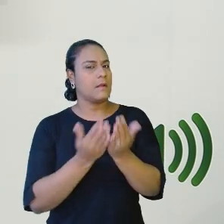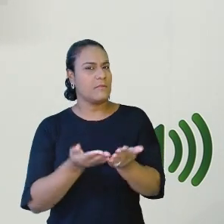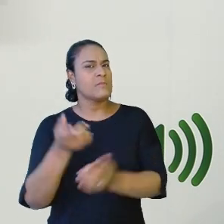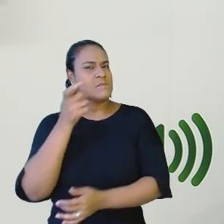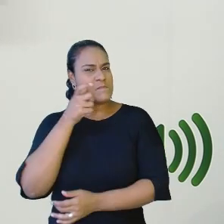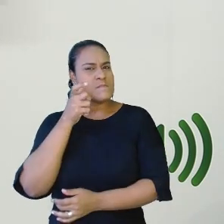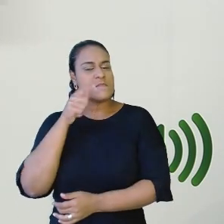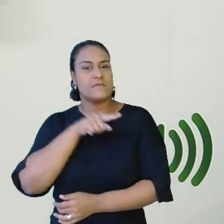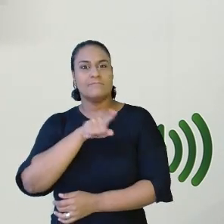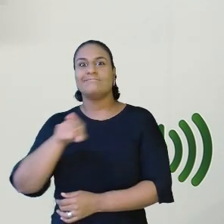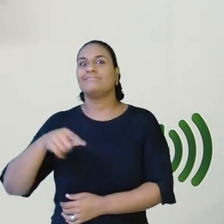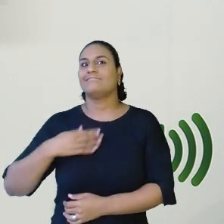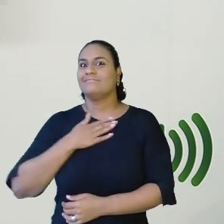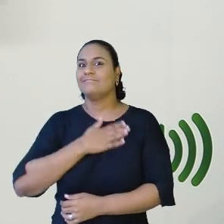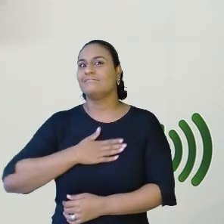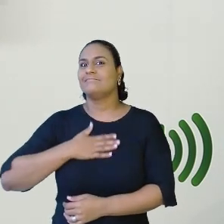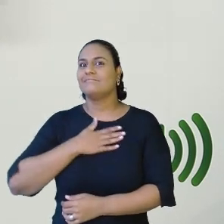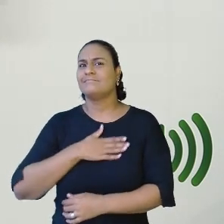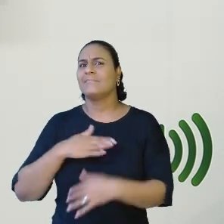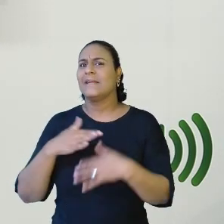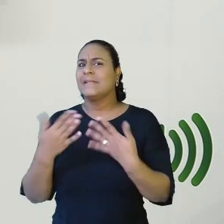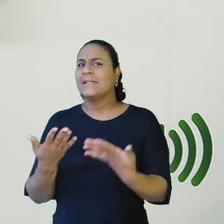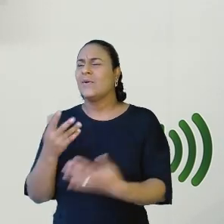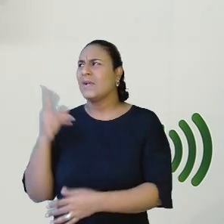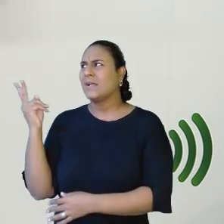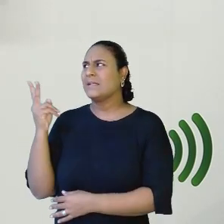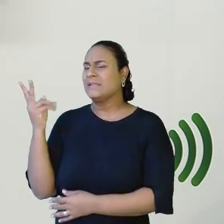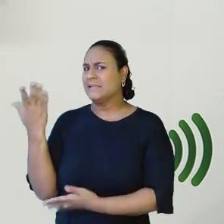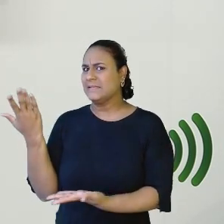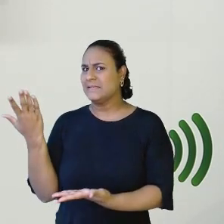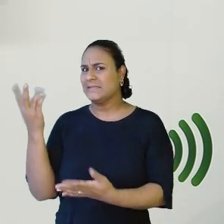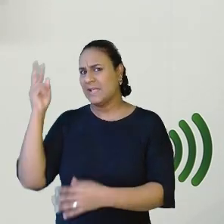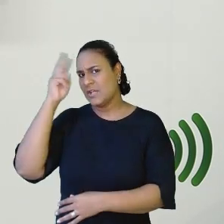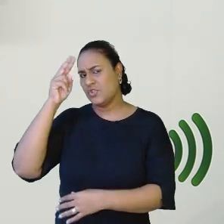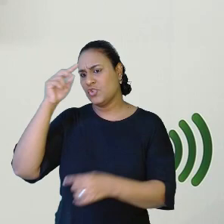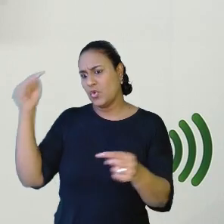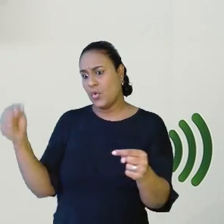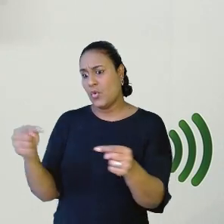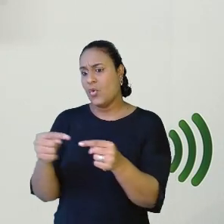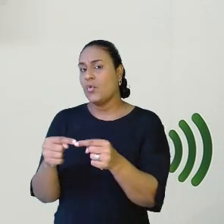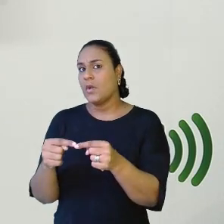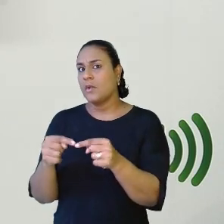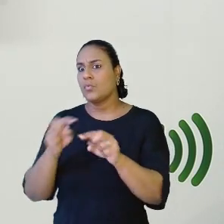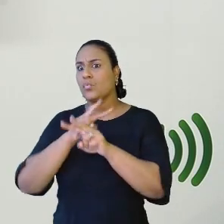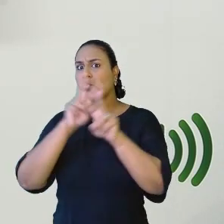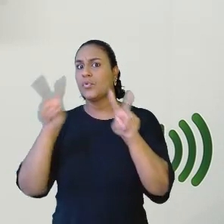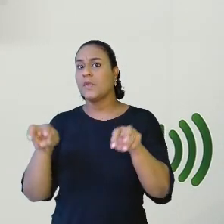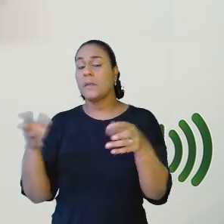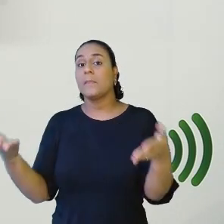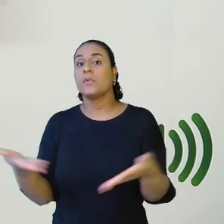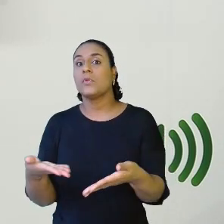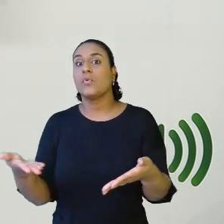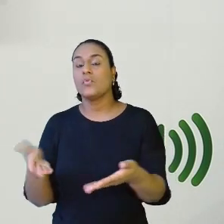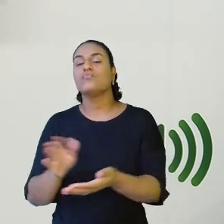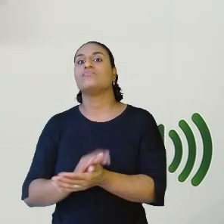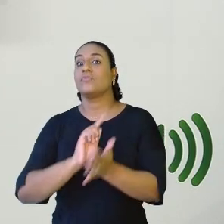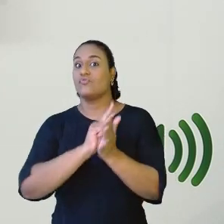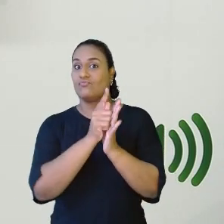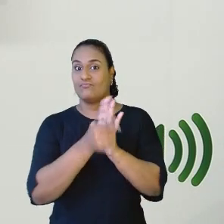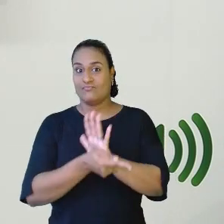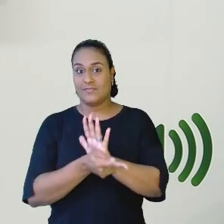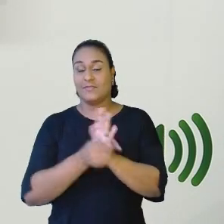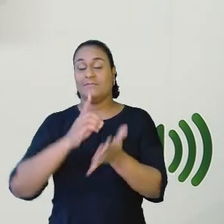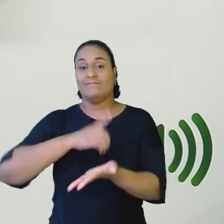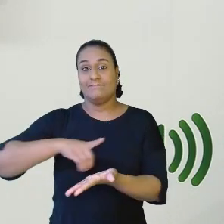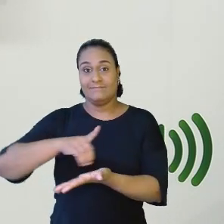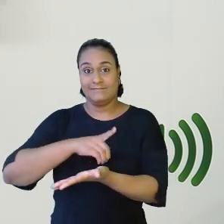aí, professora Mauricéia, o que é que tem a ver essa história com o tema de hoje, gênero digital? Vamos ver? A